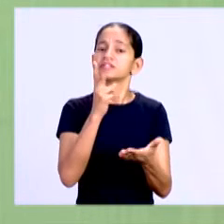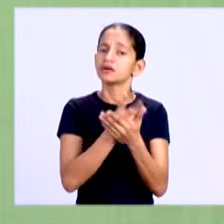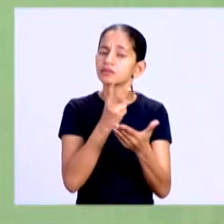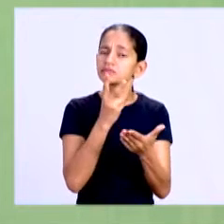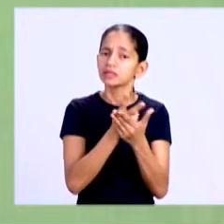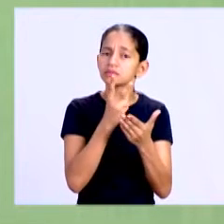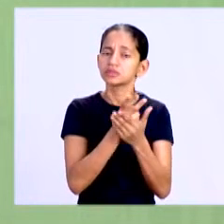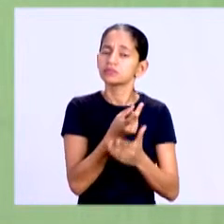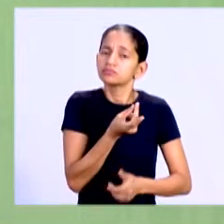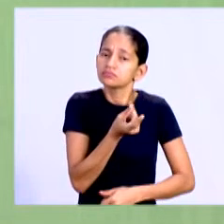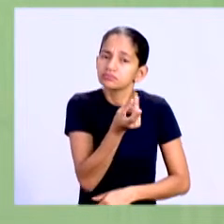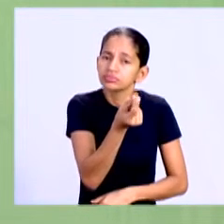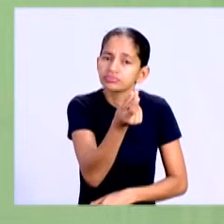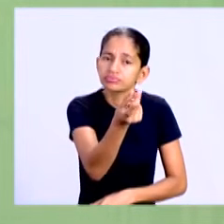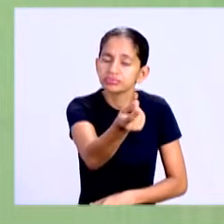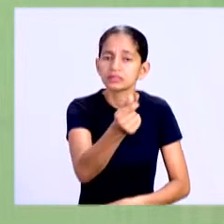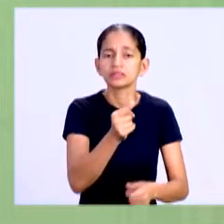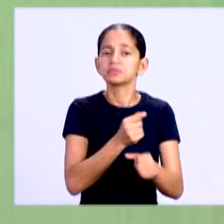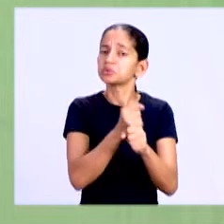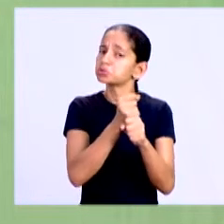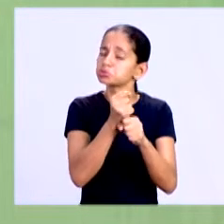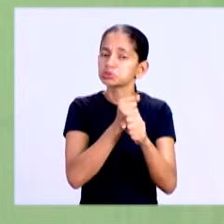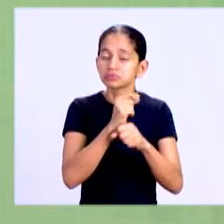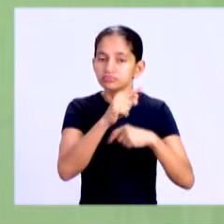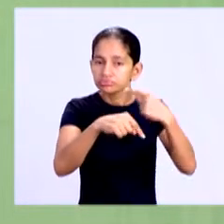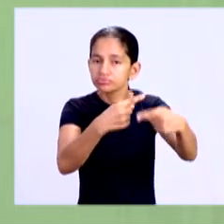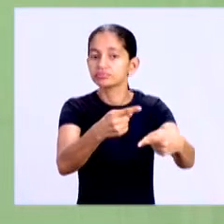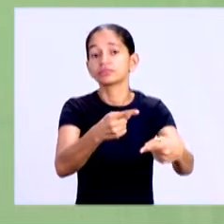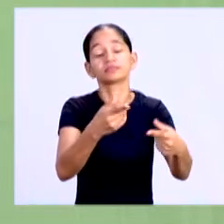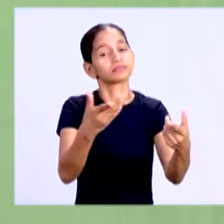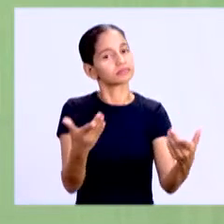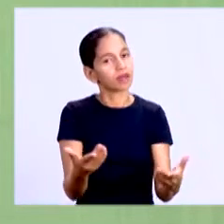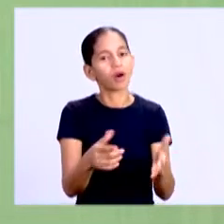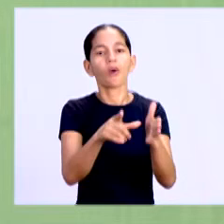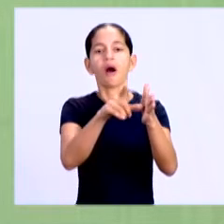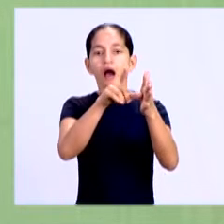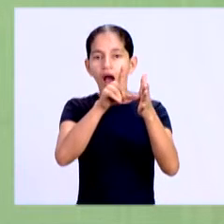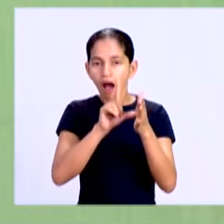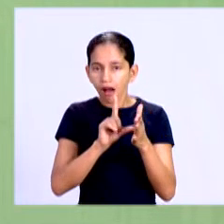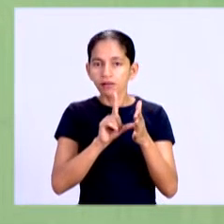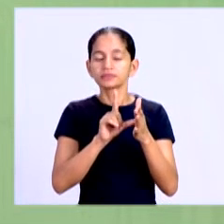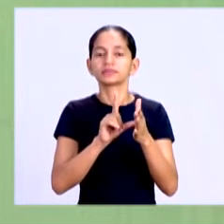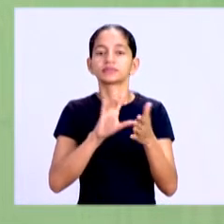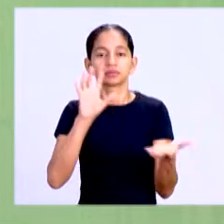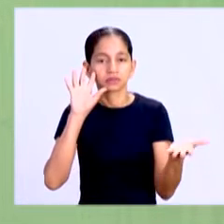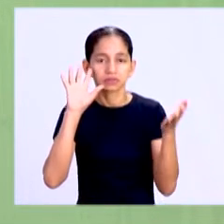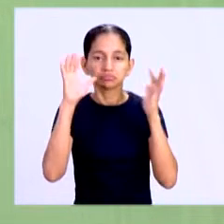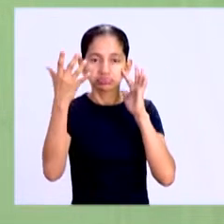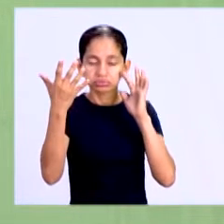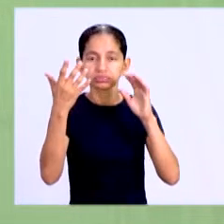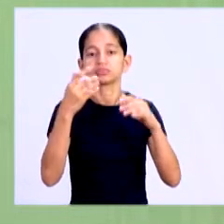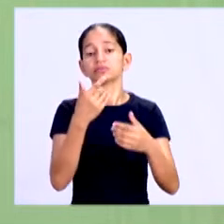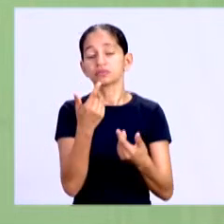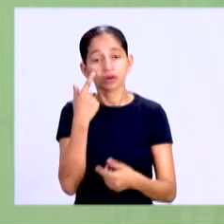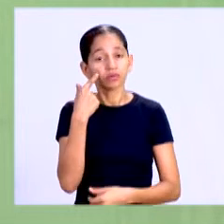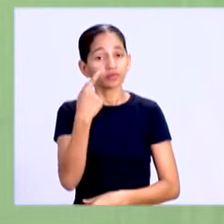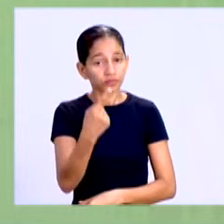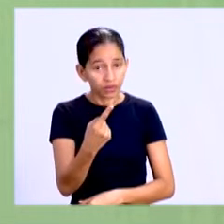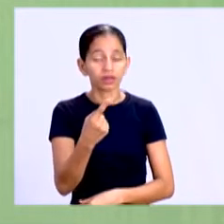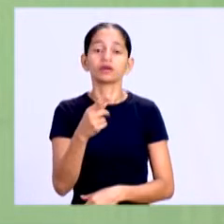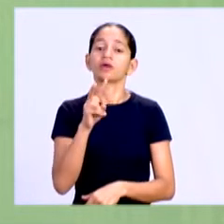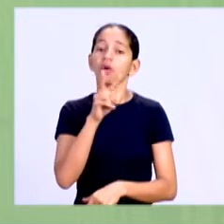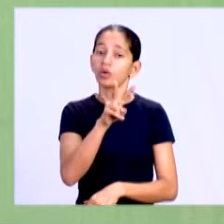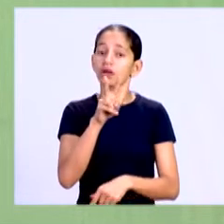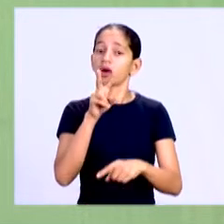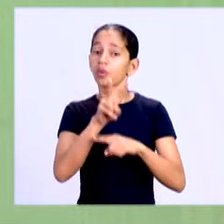se prolongar por muito tempo. Antes que apareça qualquer sinal e sintoma de hiper ou hipoglicemia, é importante que o